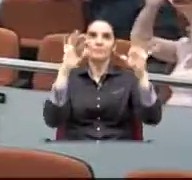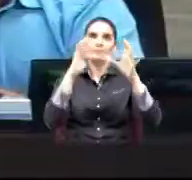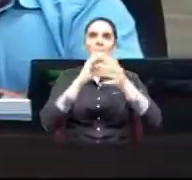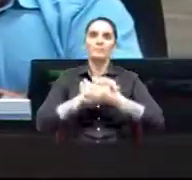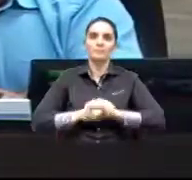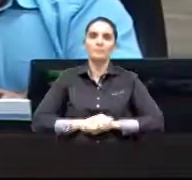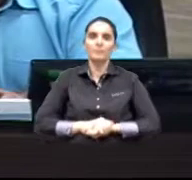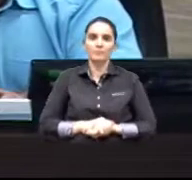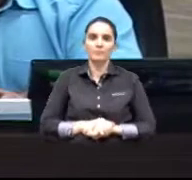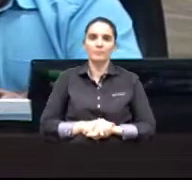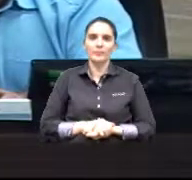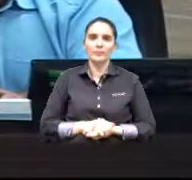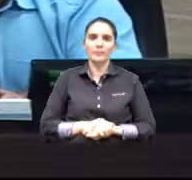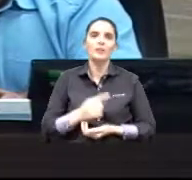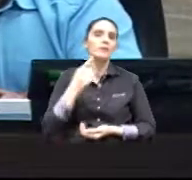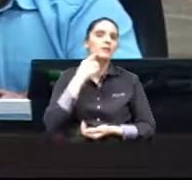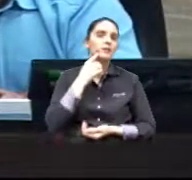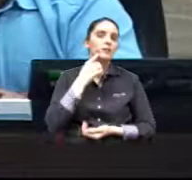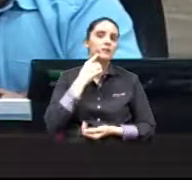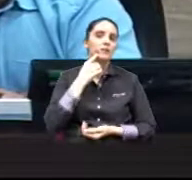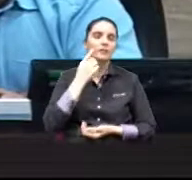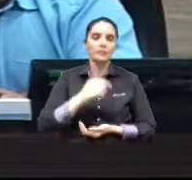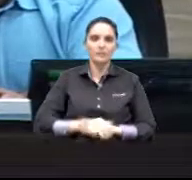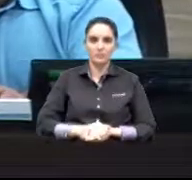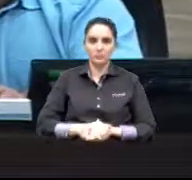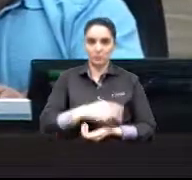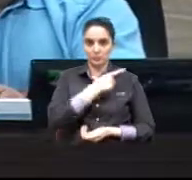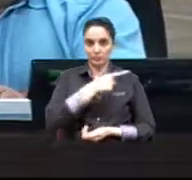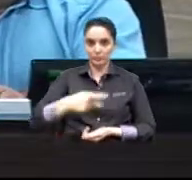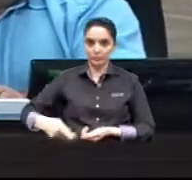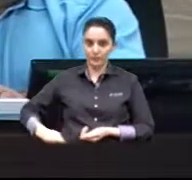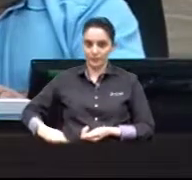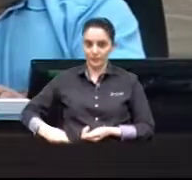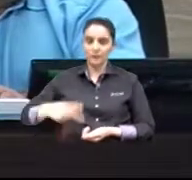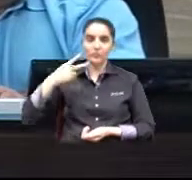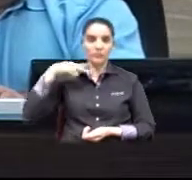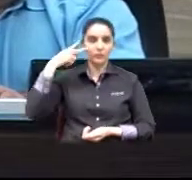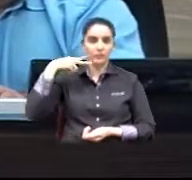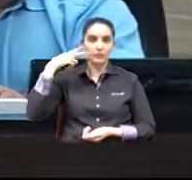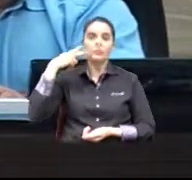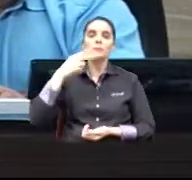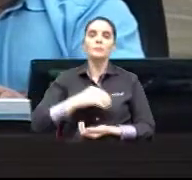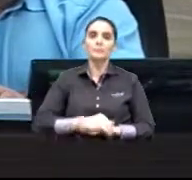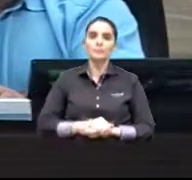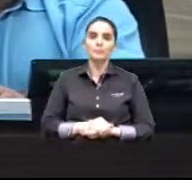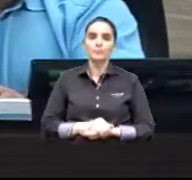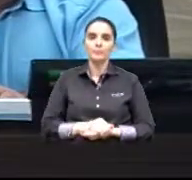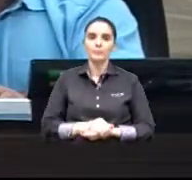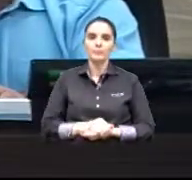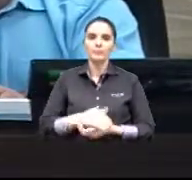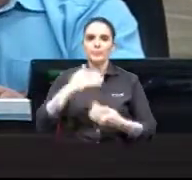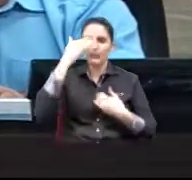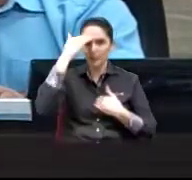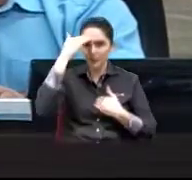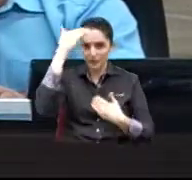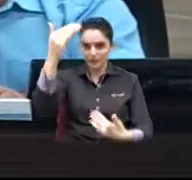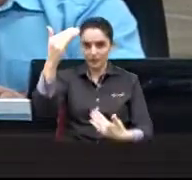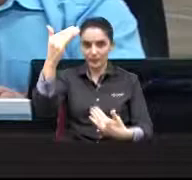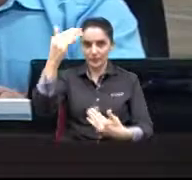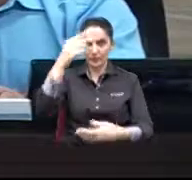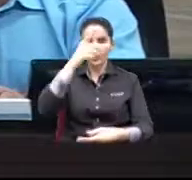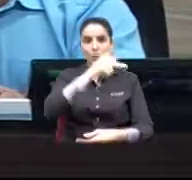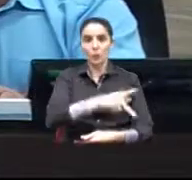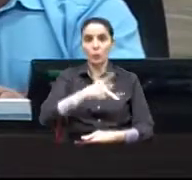Vereador Cleiton Silva. Senhor presidente, nobres pares, público presente, queria agradecer ao professor Braia que veio